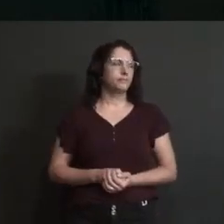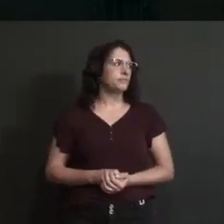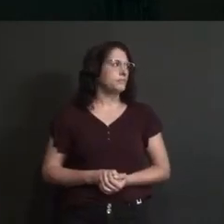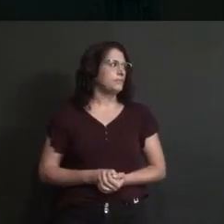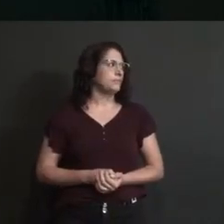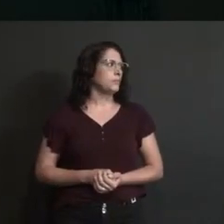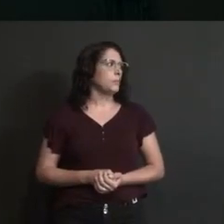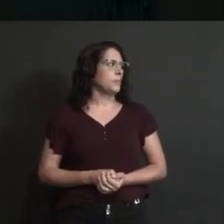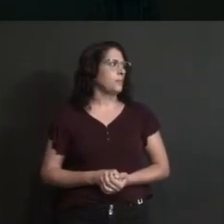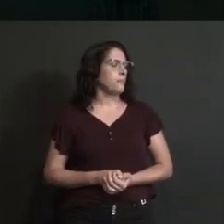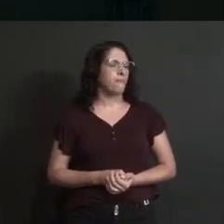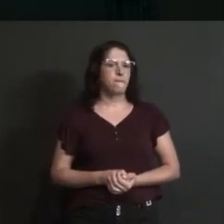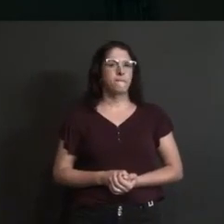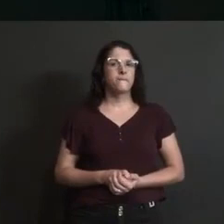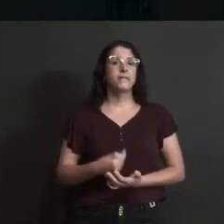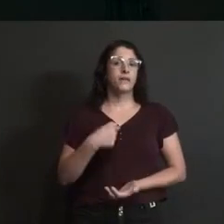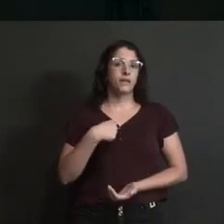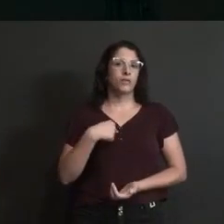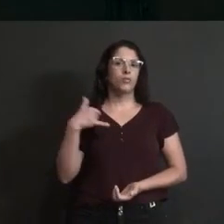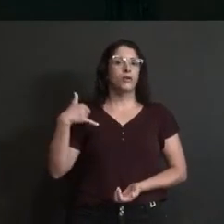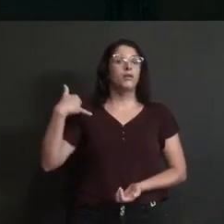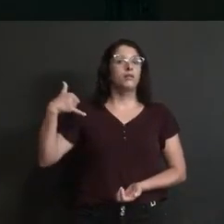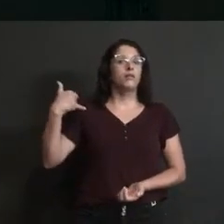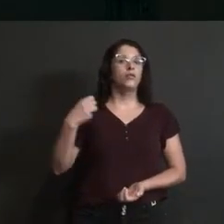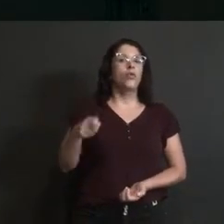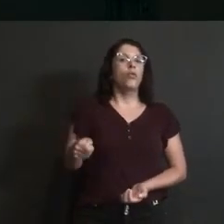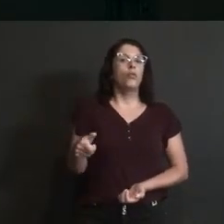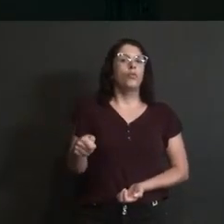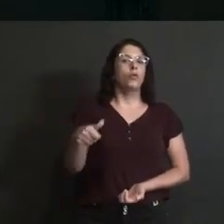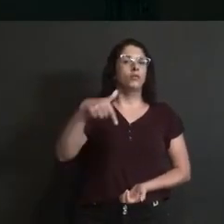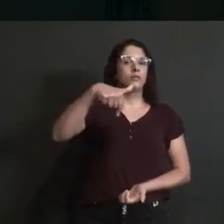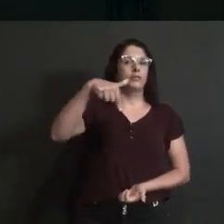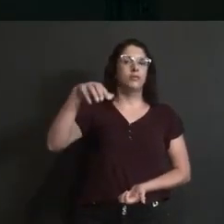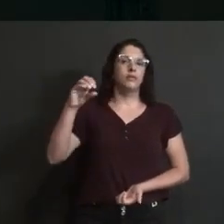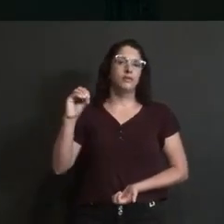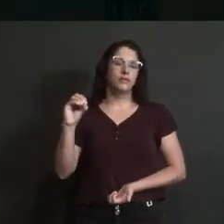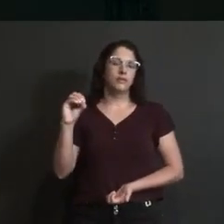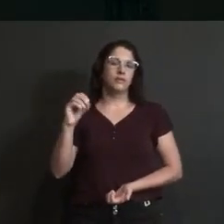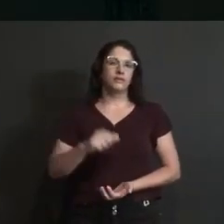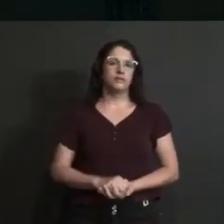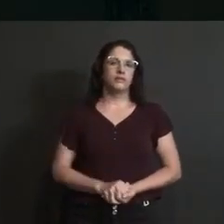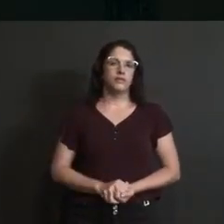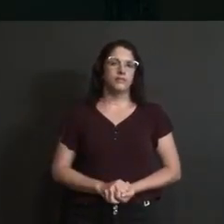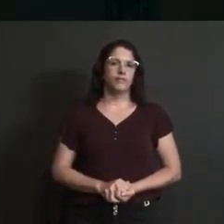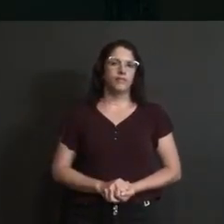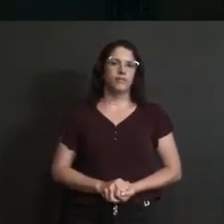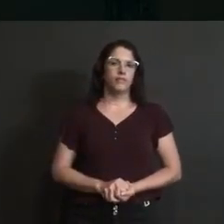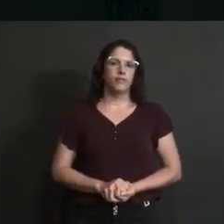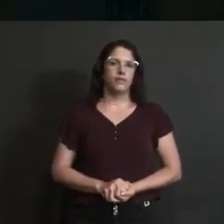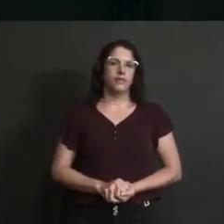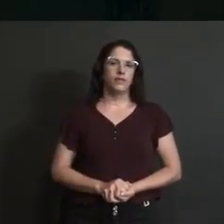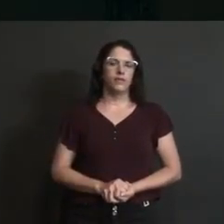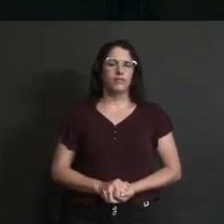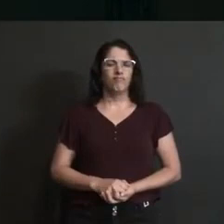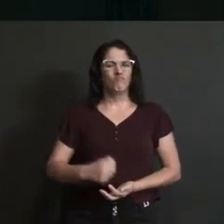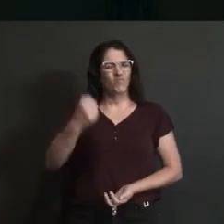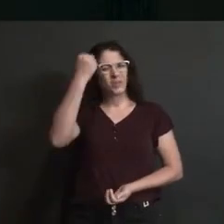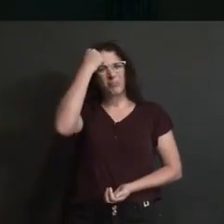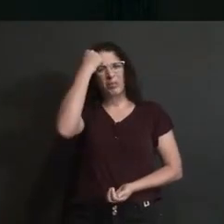Ao longo aí de 70 anos, falar que não tem nada para se arrepender daquilo que fez para o